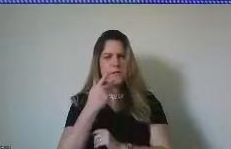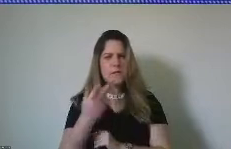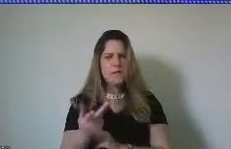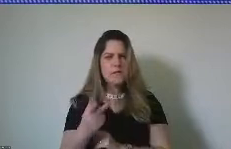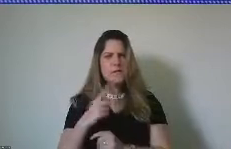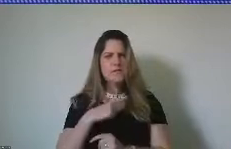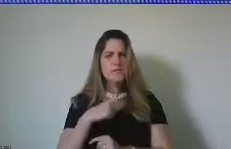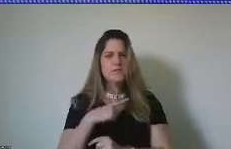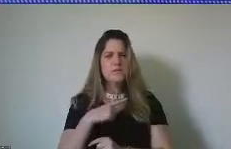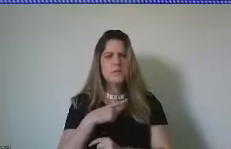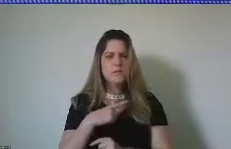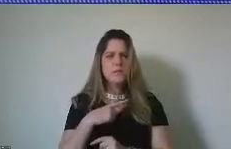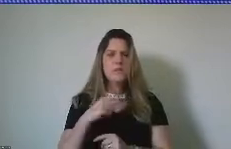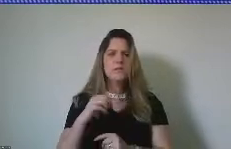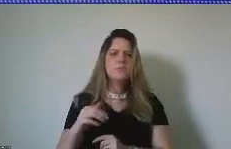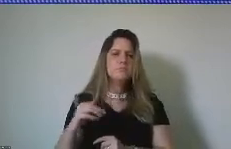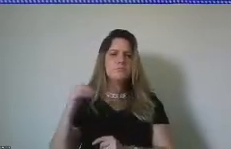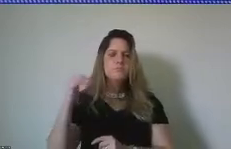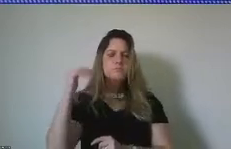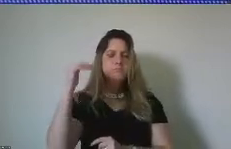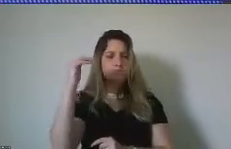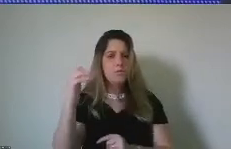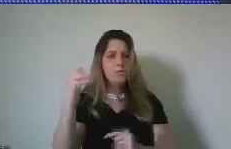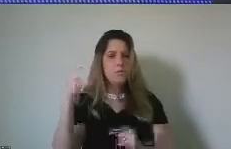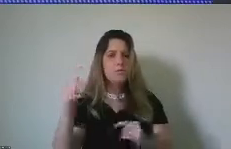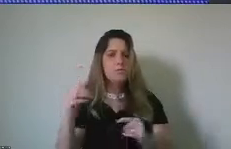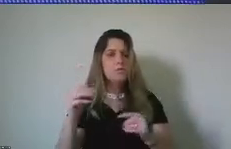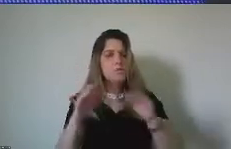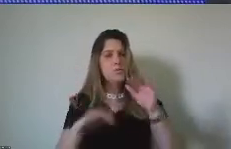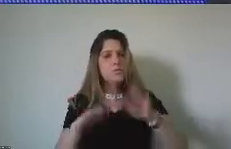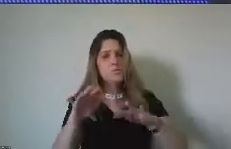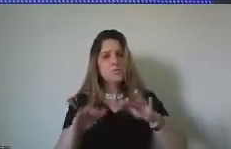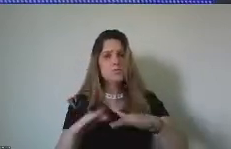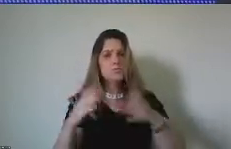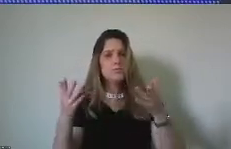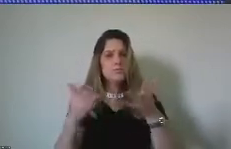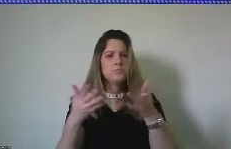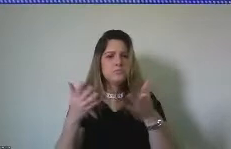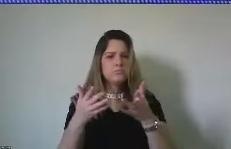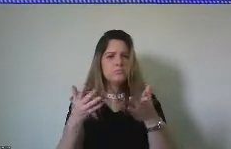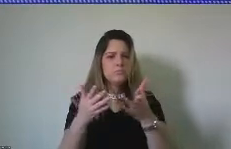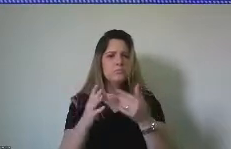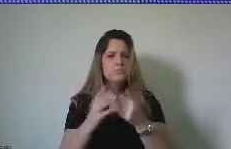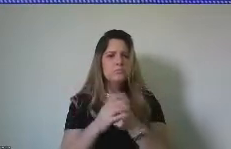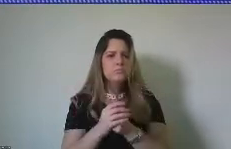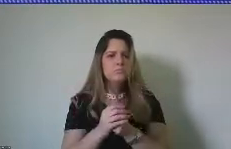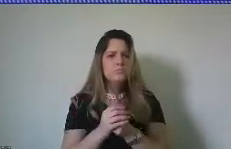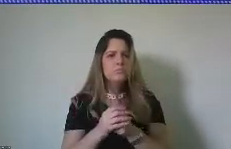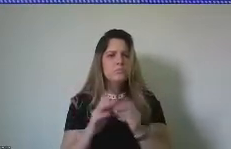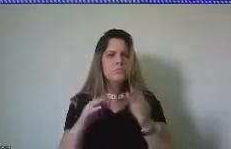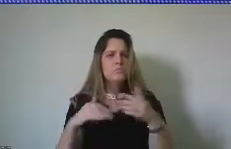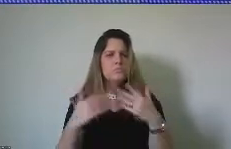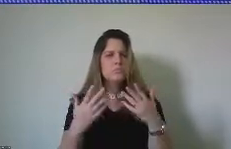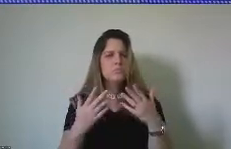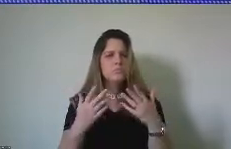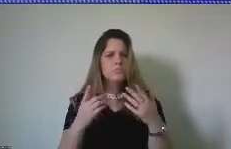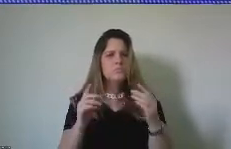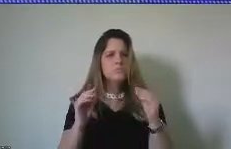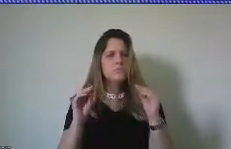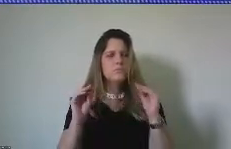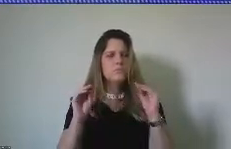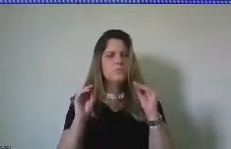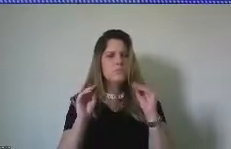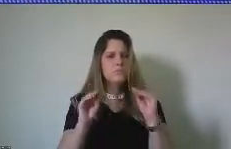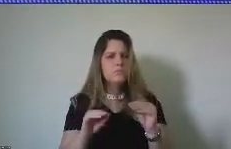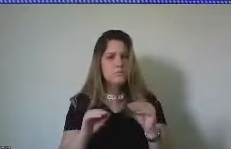quanto mais ou menos lineasy quanto suas Estações eu notei aqui o dado exato mas